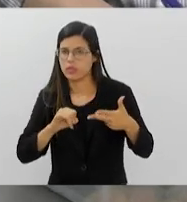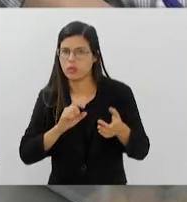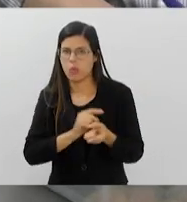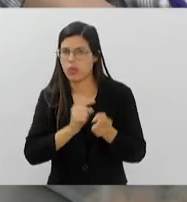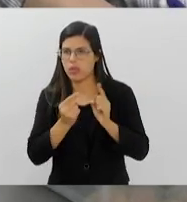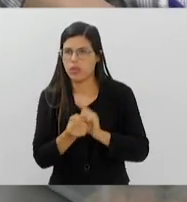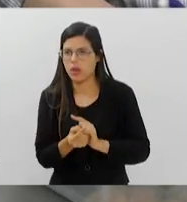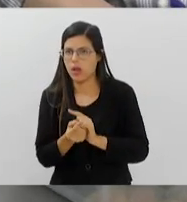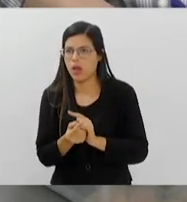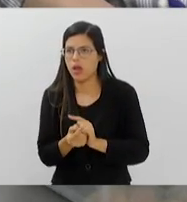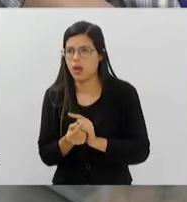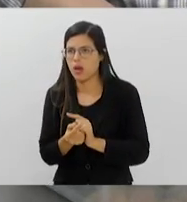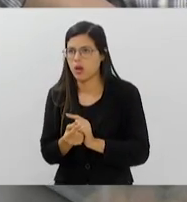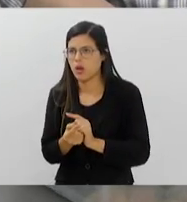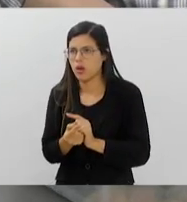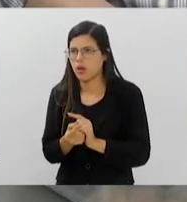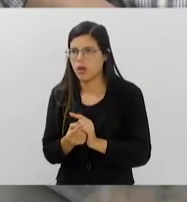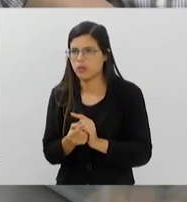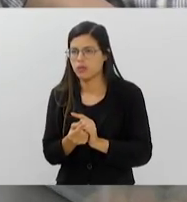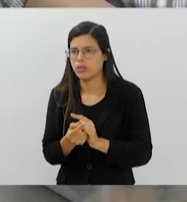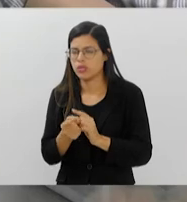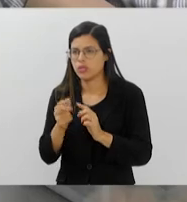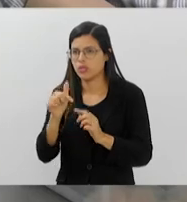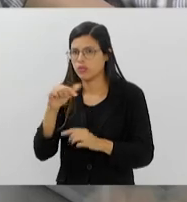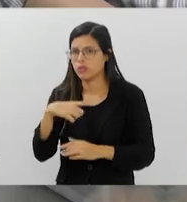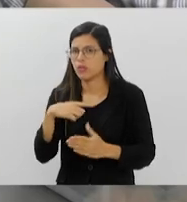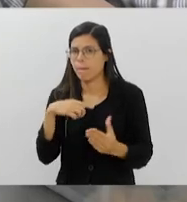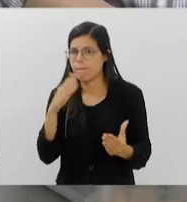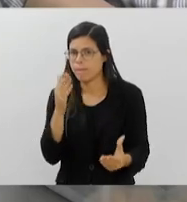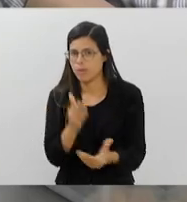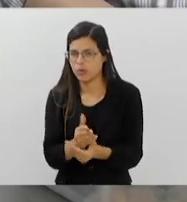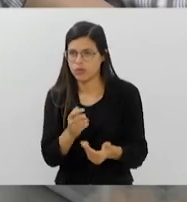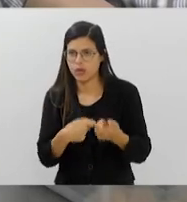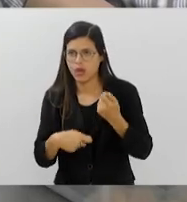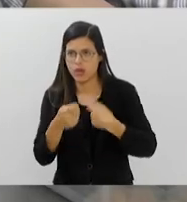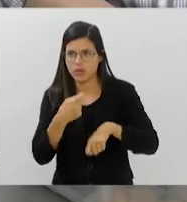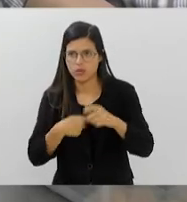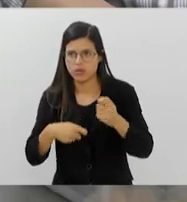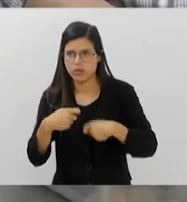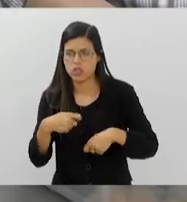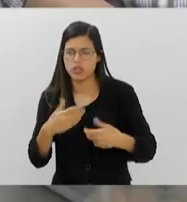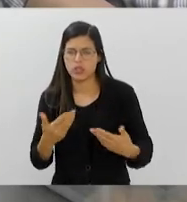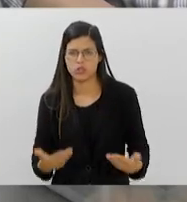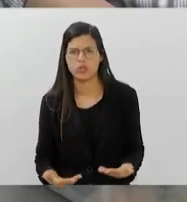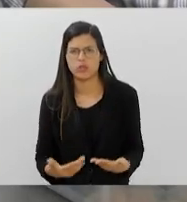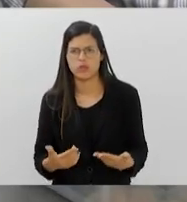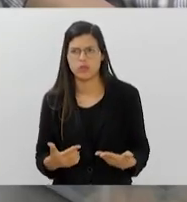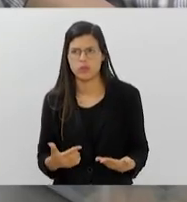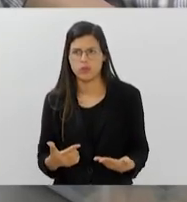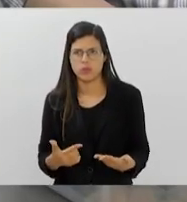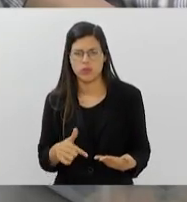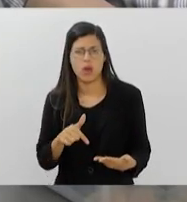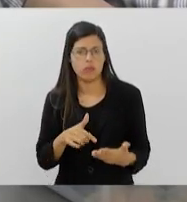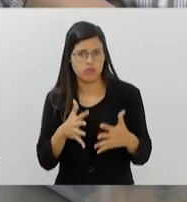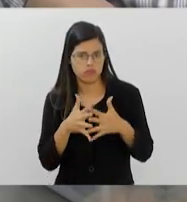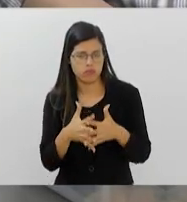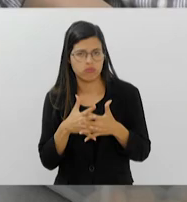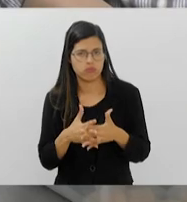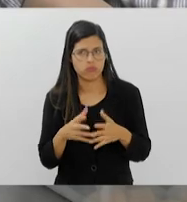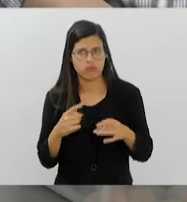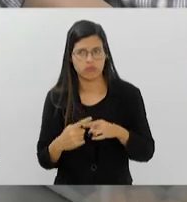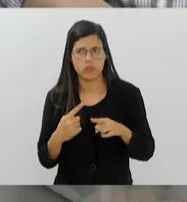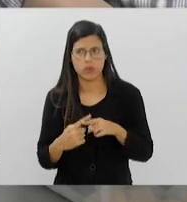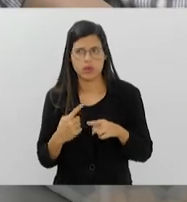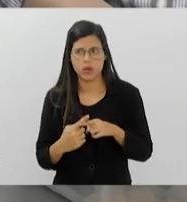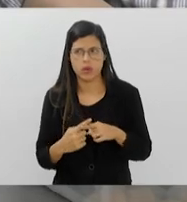diz respeito a vedar a deflagração de processo administrativo para apurar. Isso daí também é uma complicação, porque